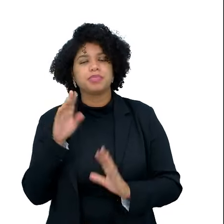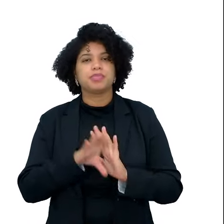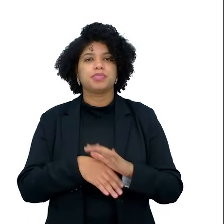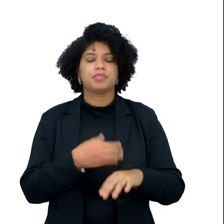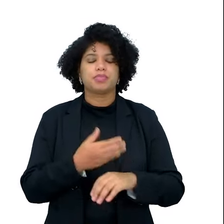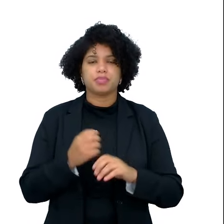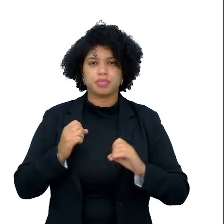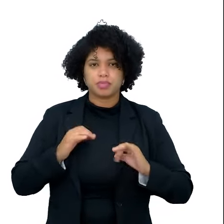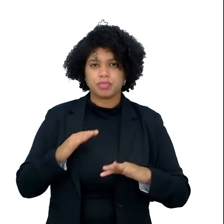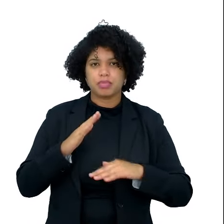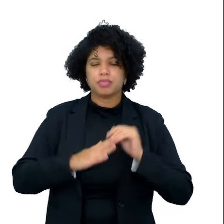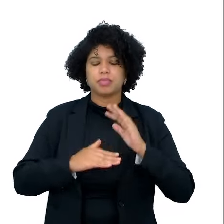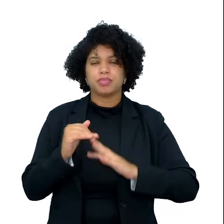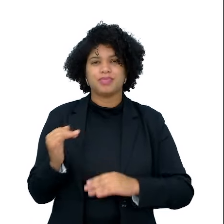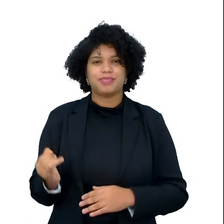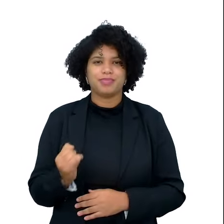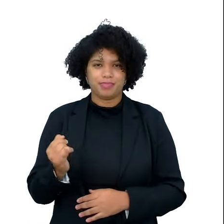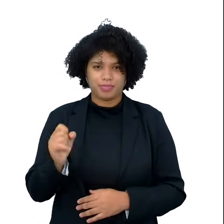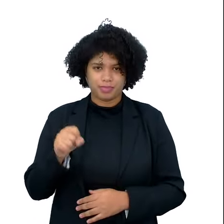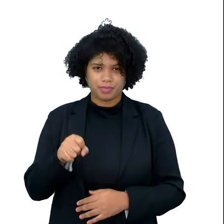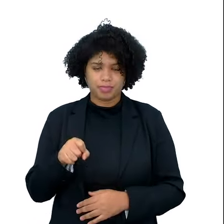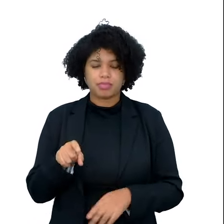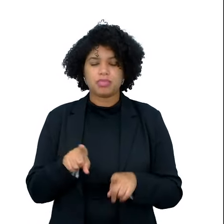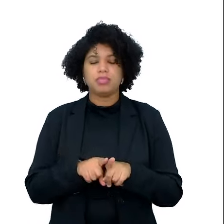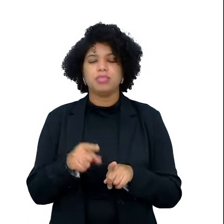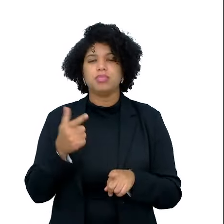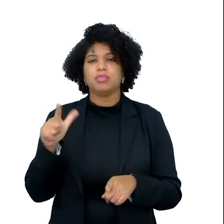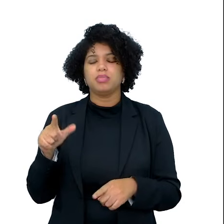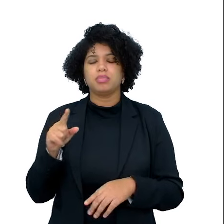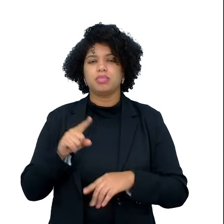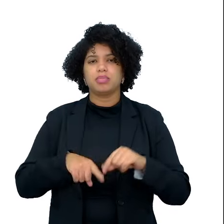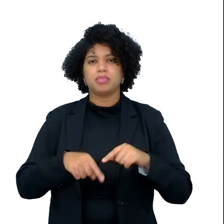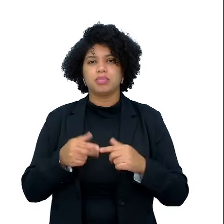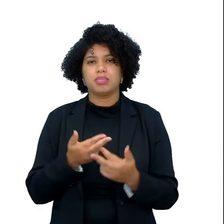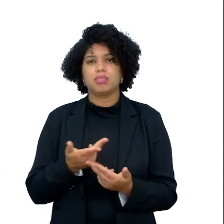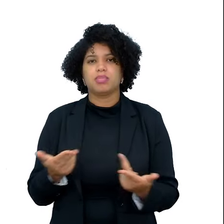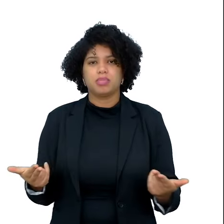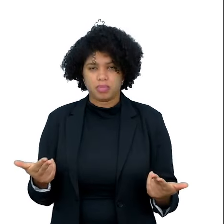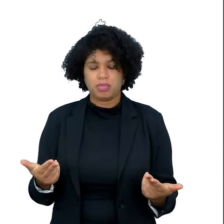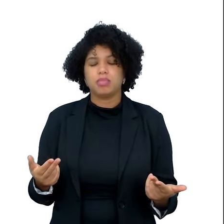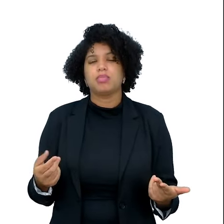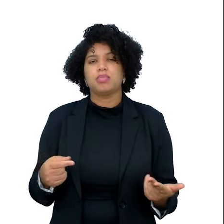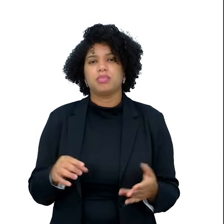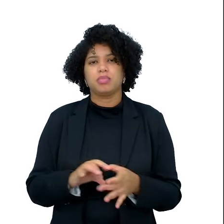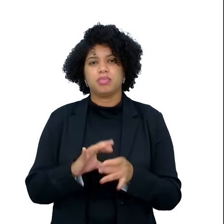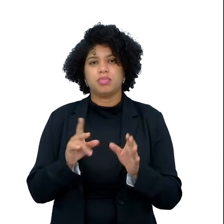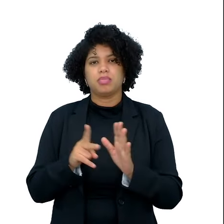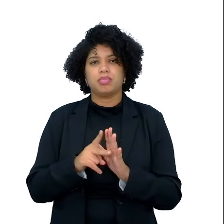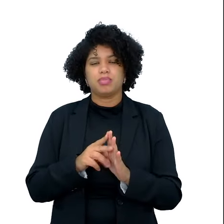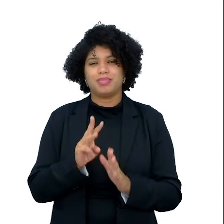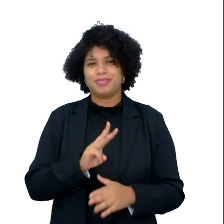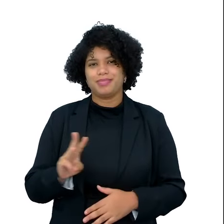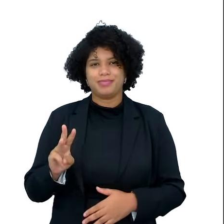habilidades essenciais e todos os materiais que estão disponíveis no site da